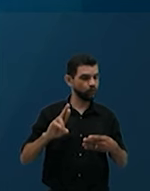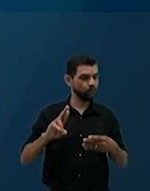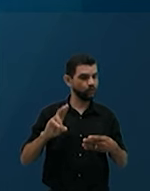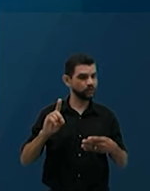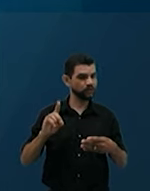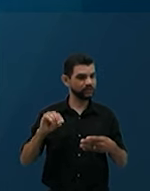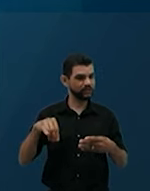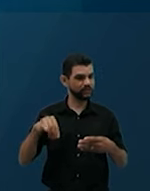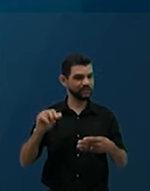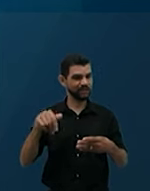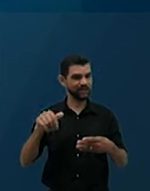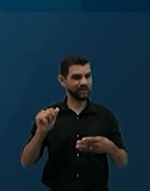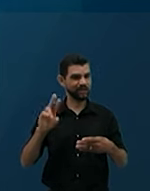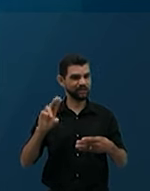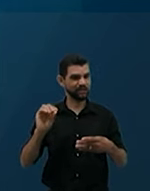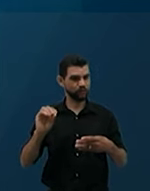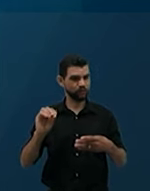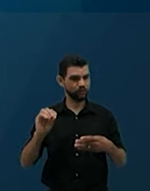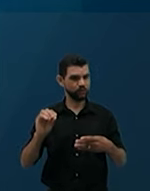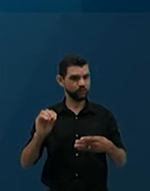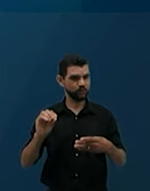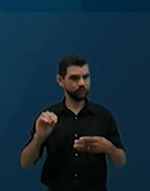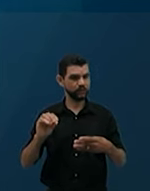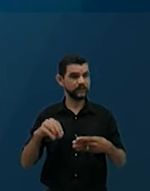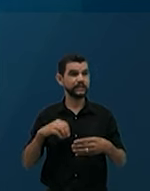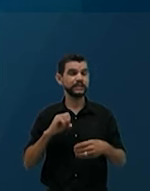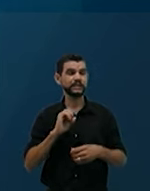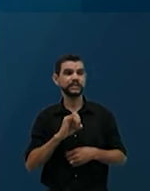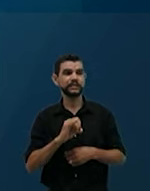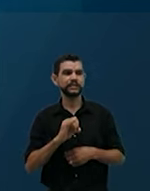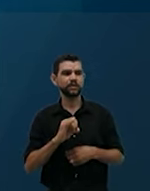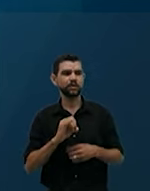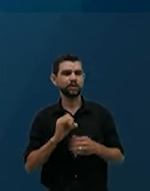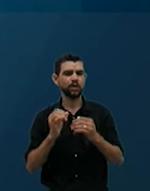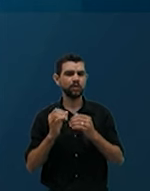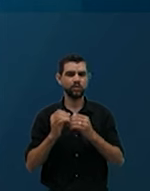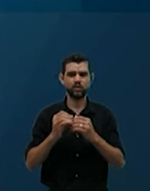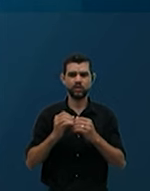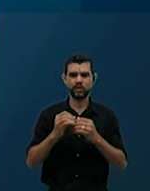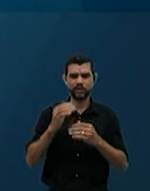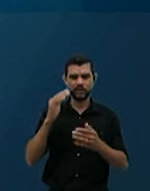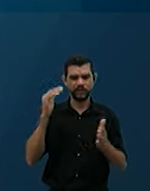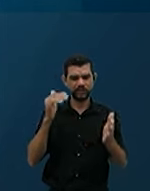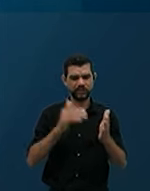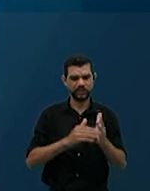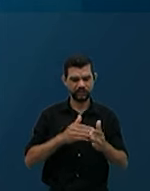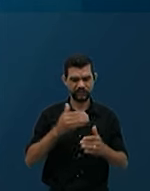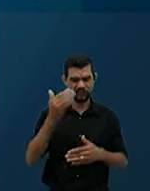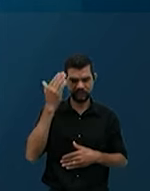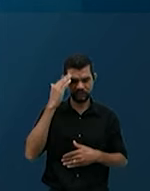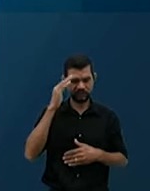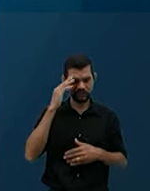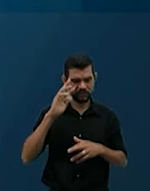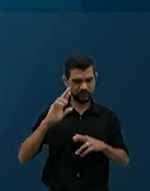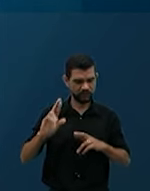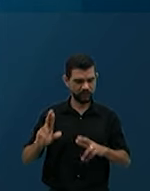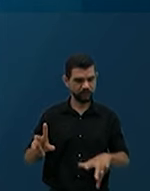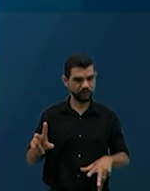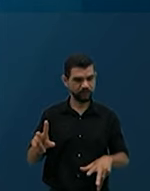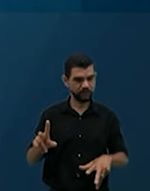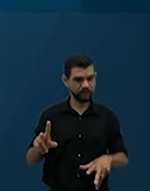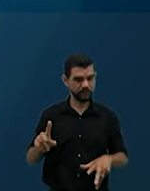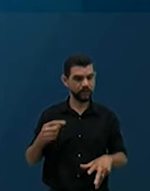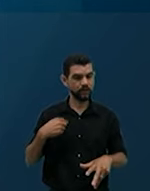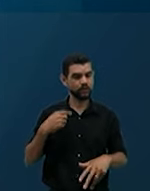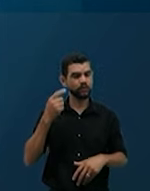né? E se chegássemos a entendimento diverso do IRDR, só estou pensando alto aqui, ficaria uma